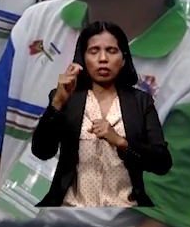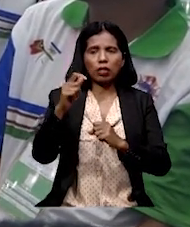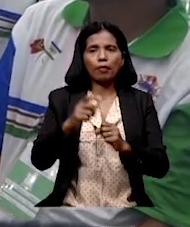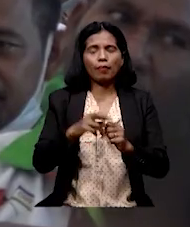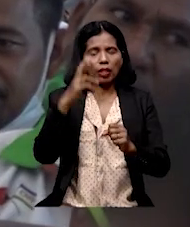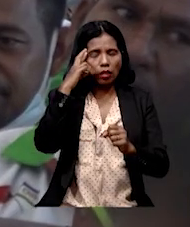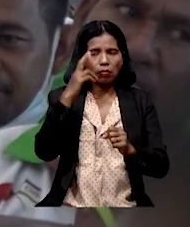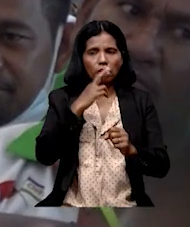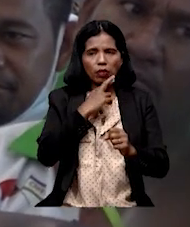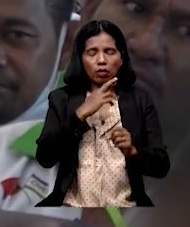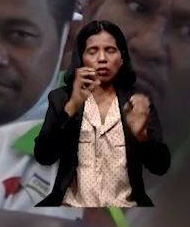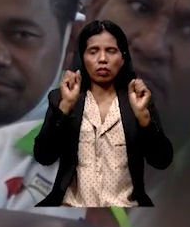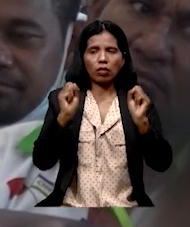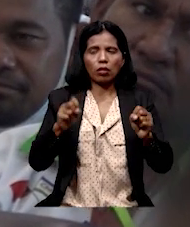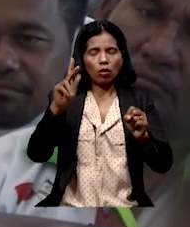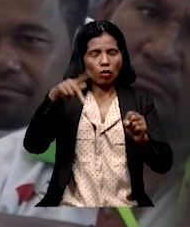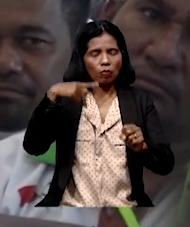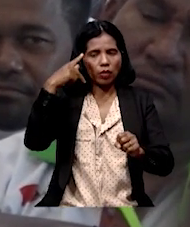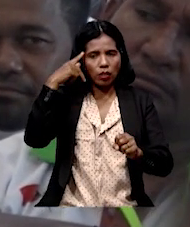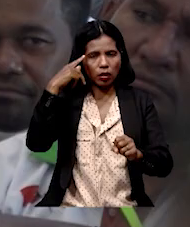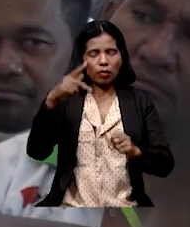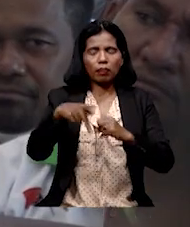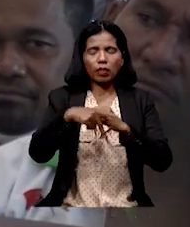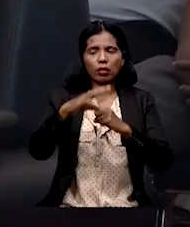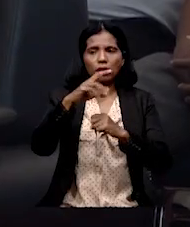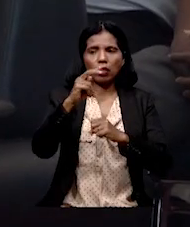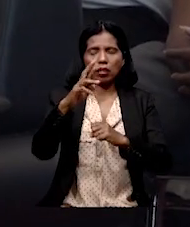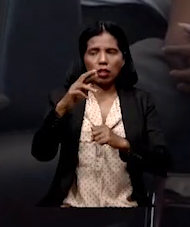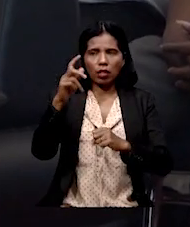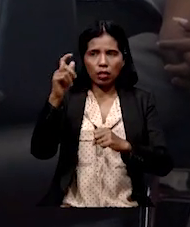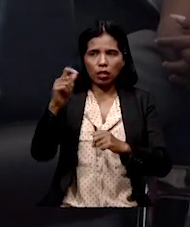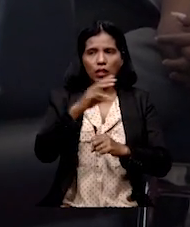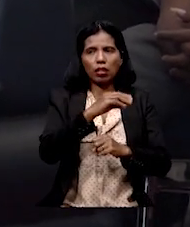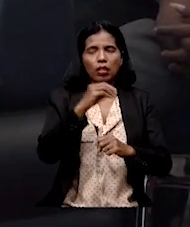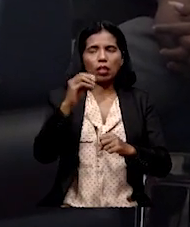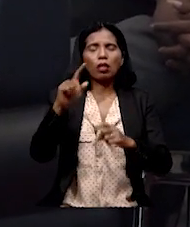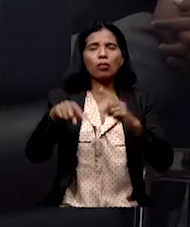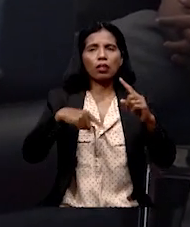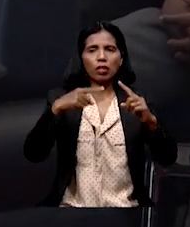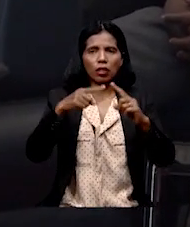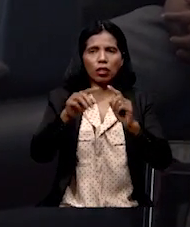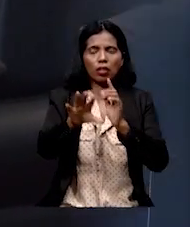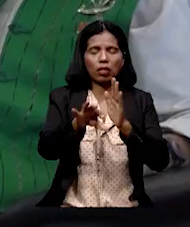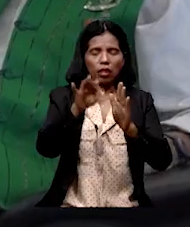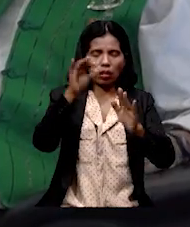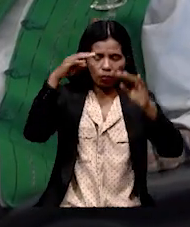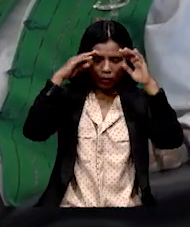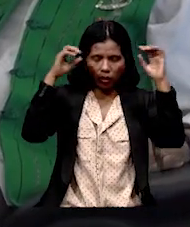na candidatura ou condição política Partido CNRT Nian. Katak Benhira eleito para presidente da